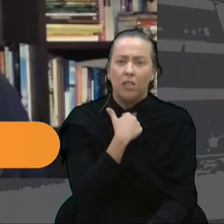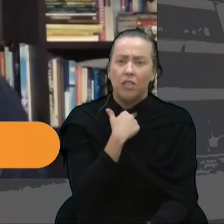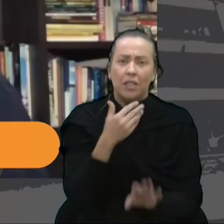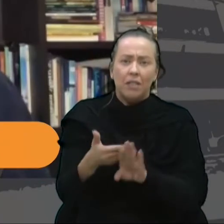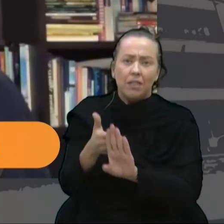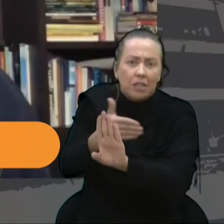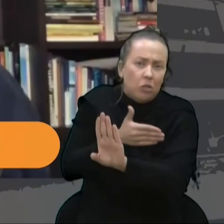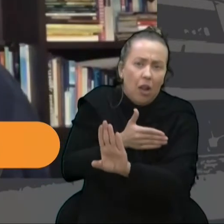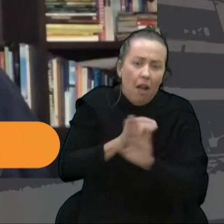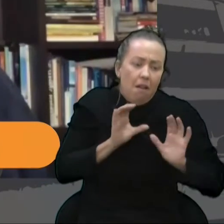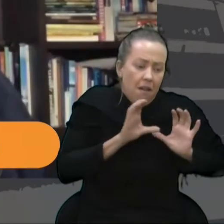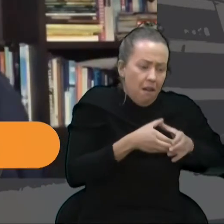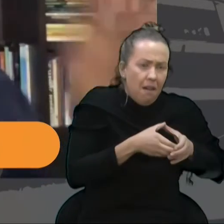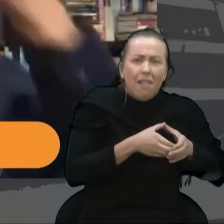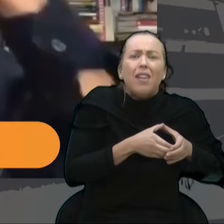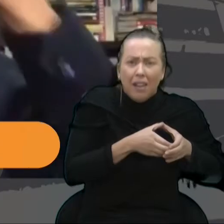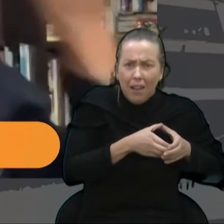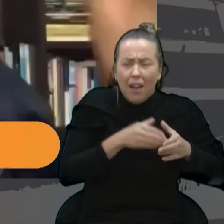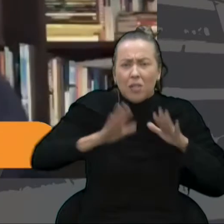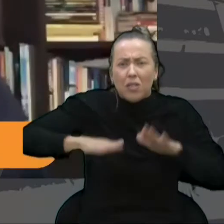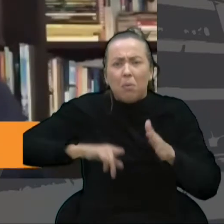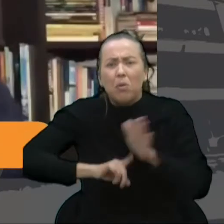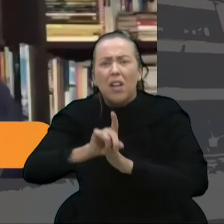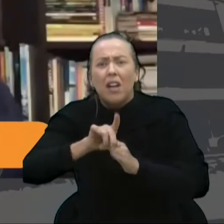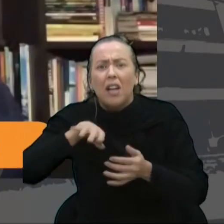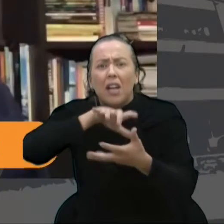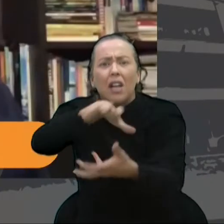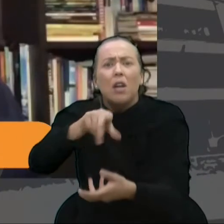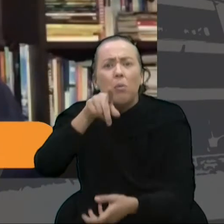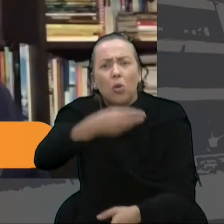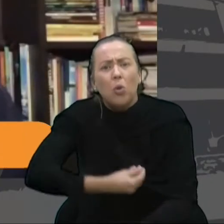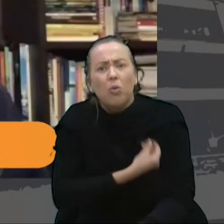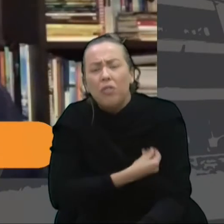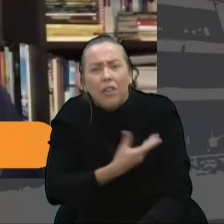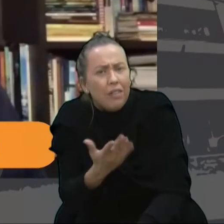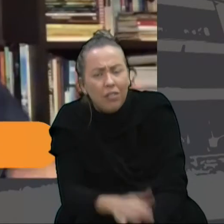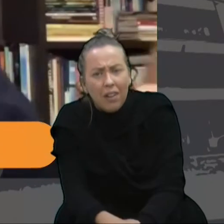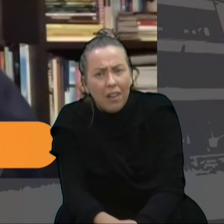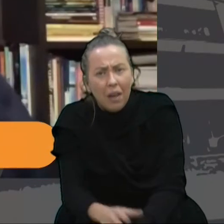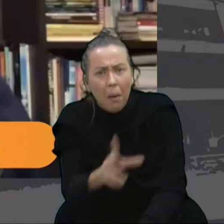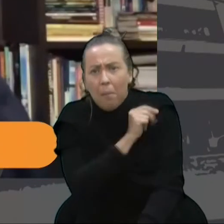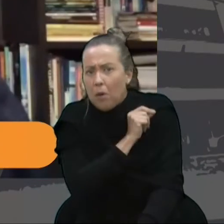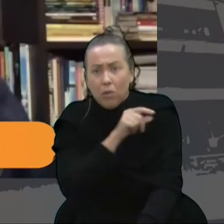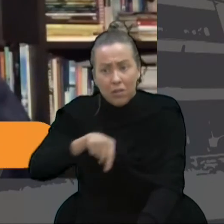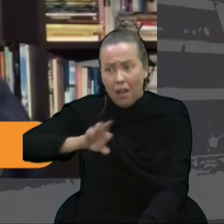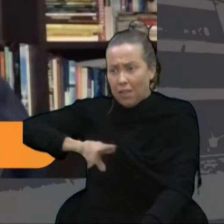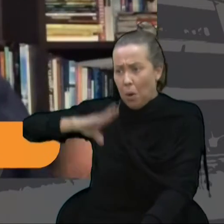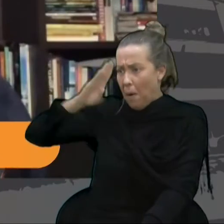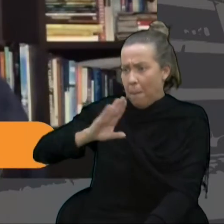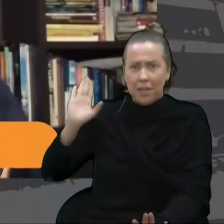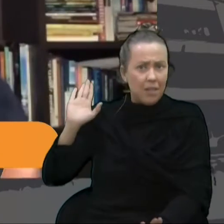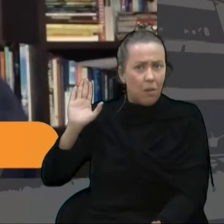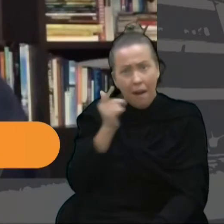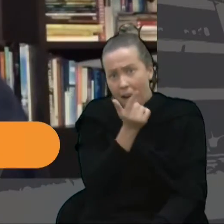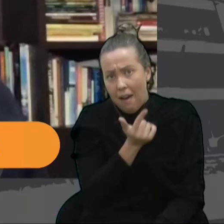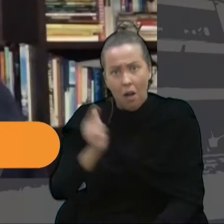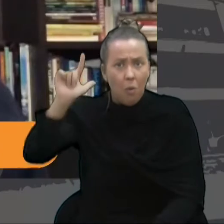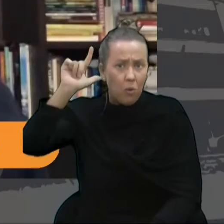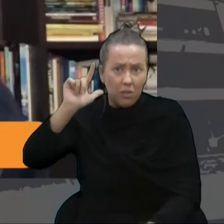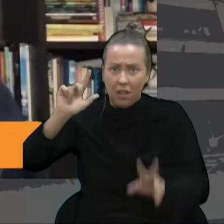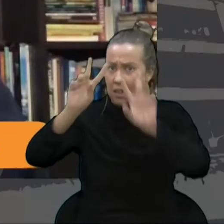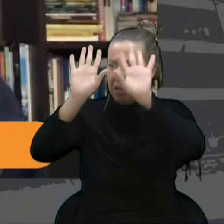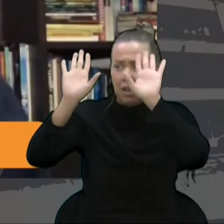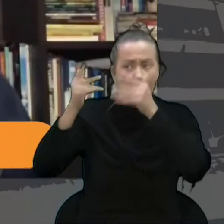eu sinto, meu Deus, em que mundo você vive? Quando eu ouço o sujeito dizendo alguma coisa, meu Deus, esse não é o Brasil, isso aí é outra coisa.